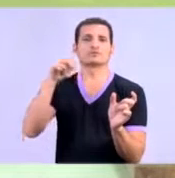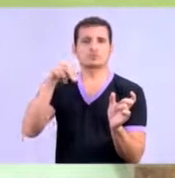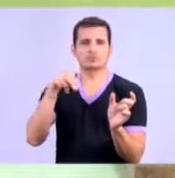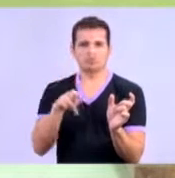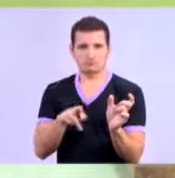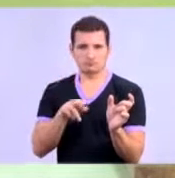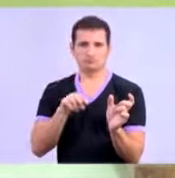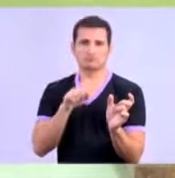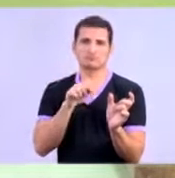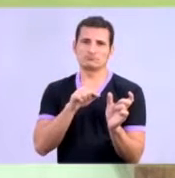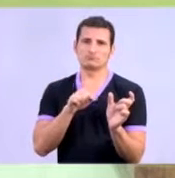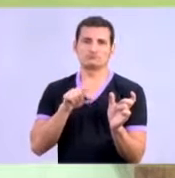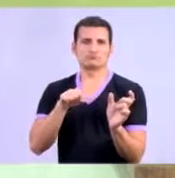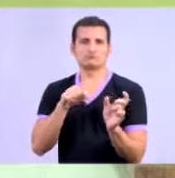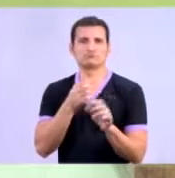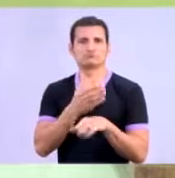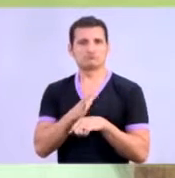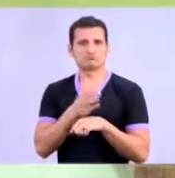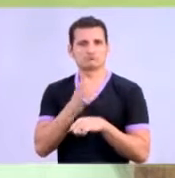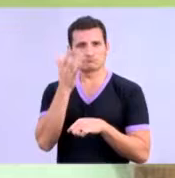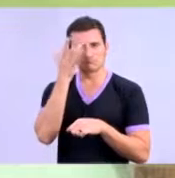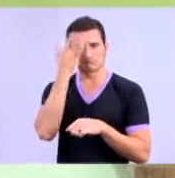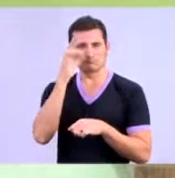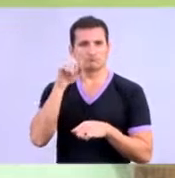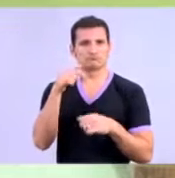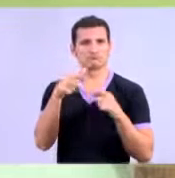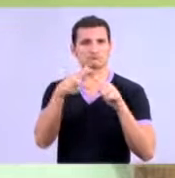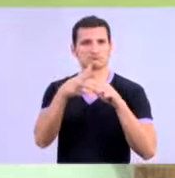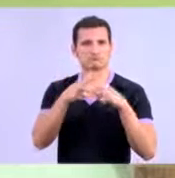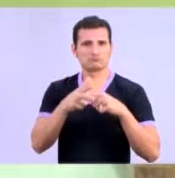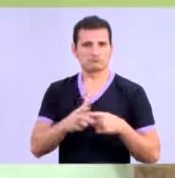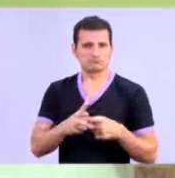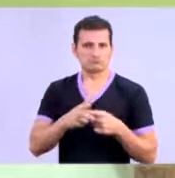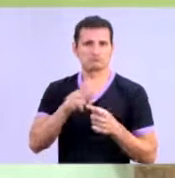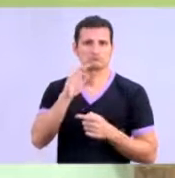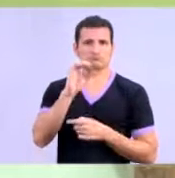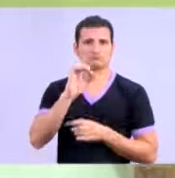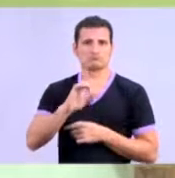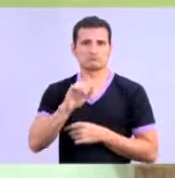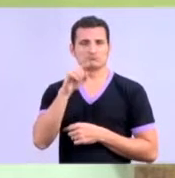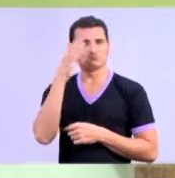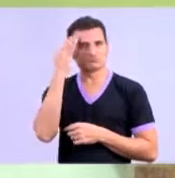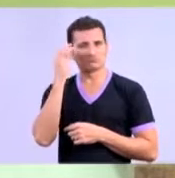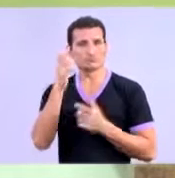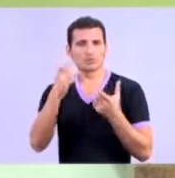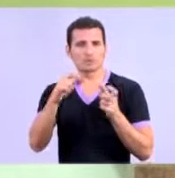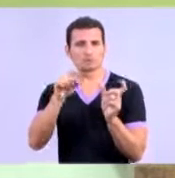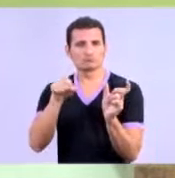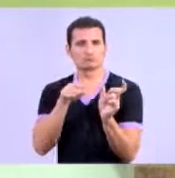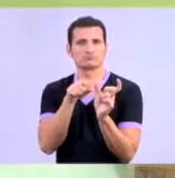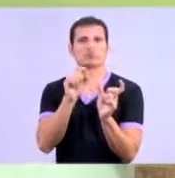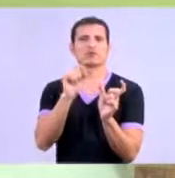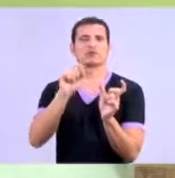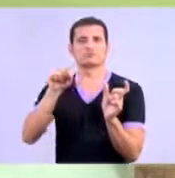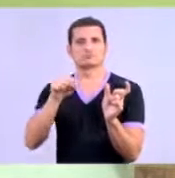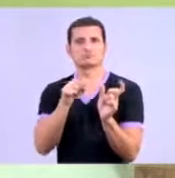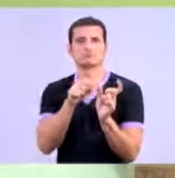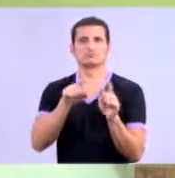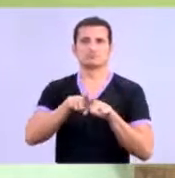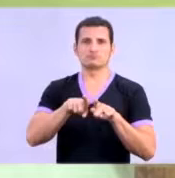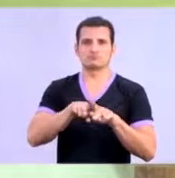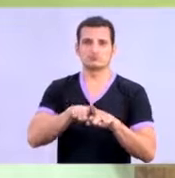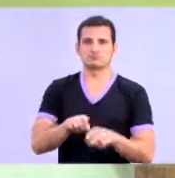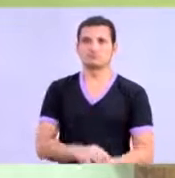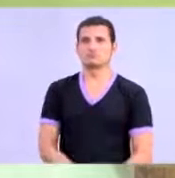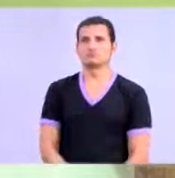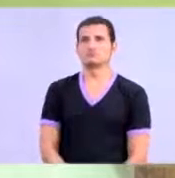prática que facilita bastante depois a manutenção também do código. Vocês vão saber aonde está retornando e o que é que está sendo retornado.